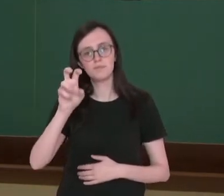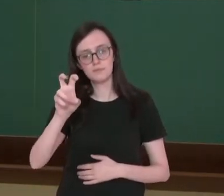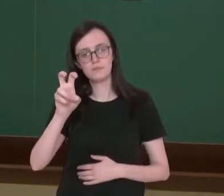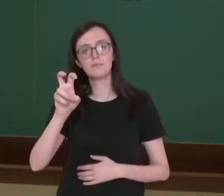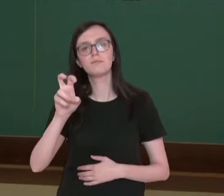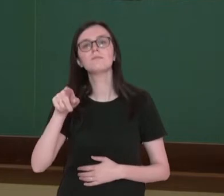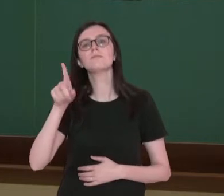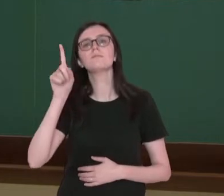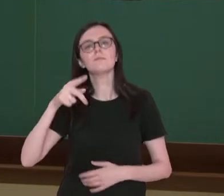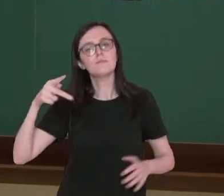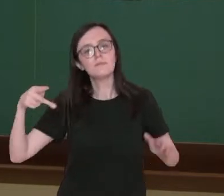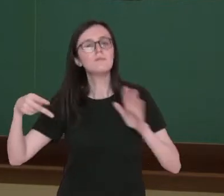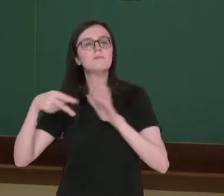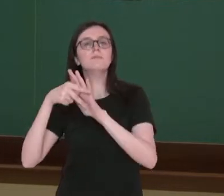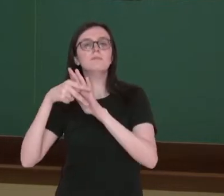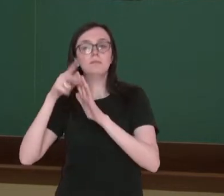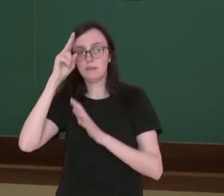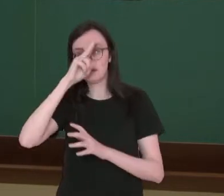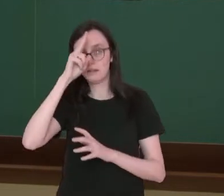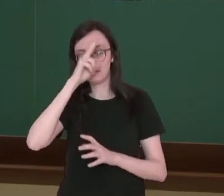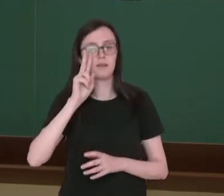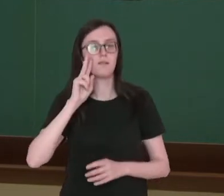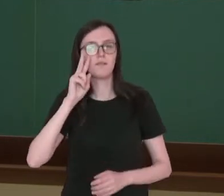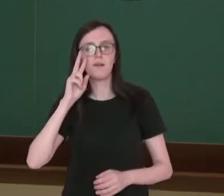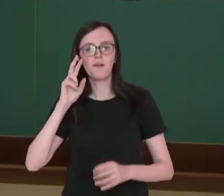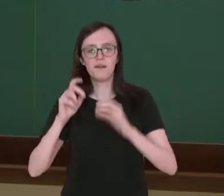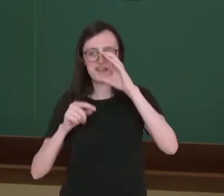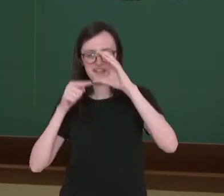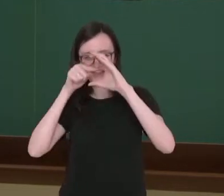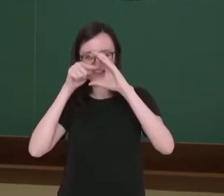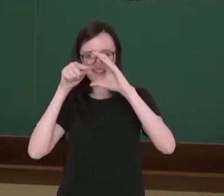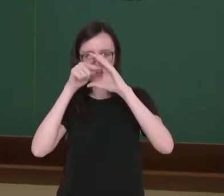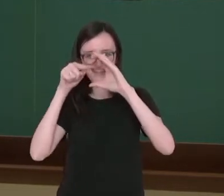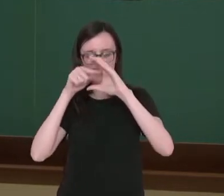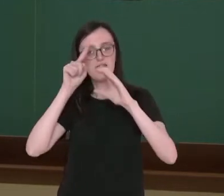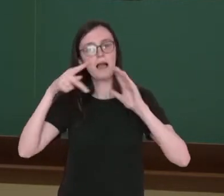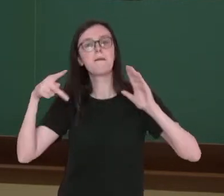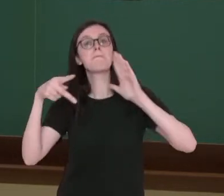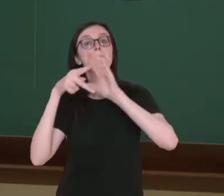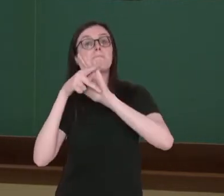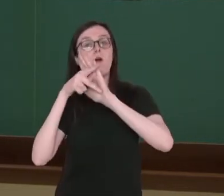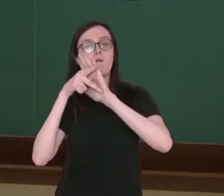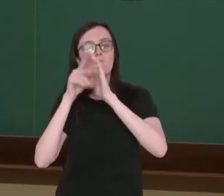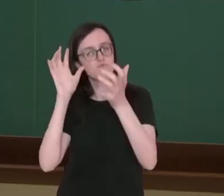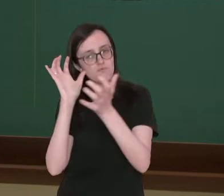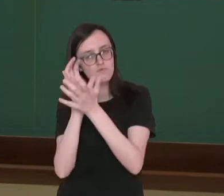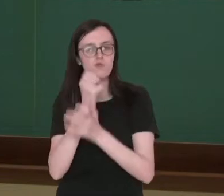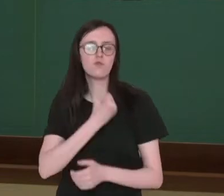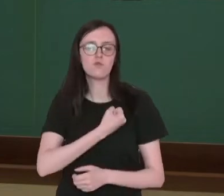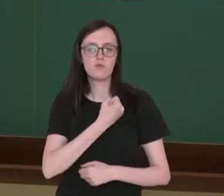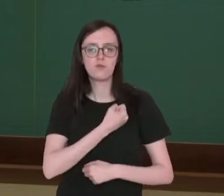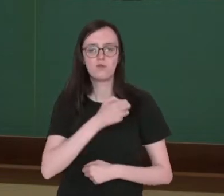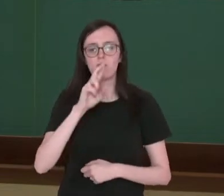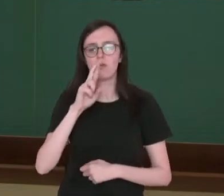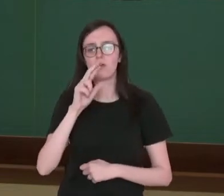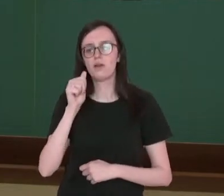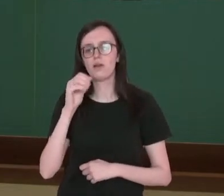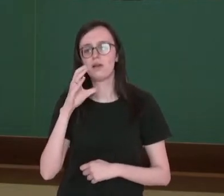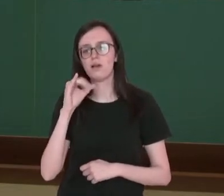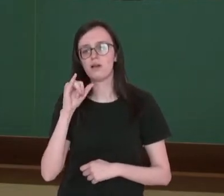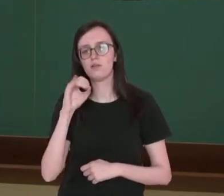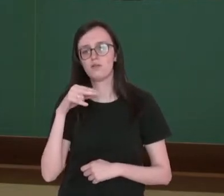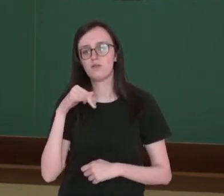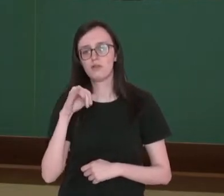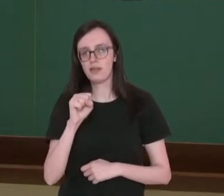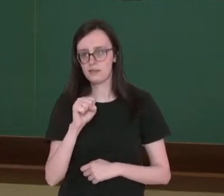3,75 pertence, lembra desse símbolo aqui de pertencimento? Pertence ao conjunto dos números racionais,